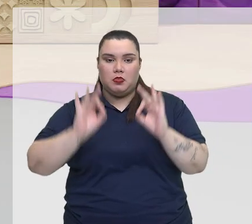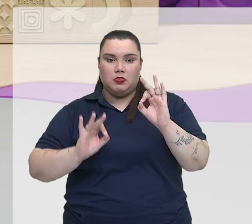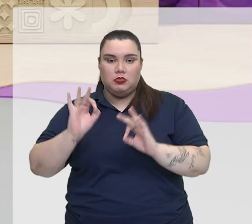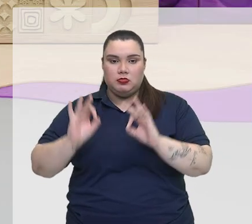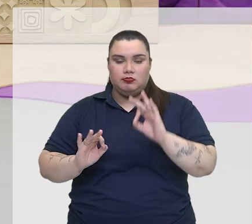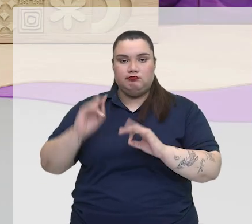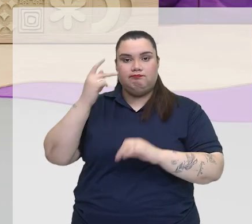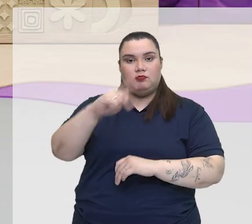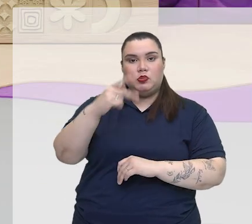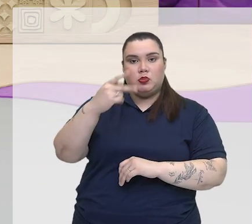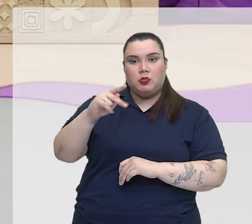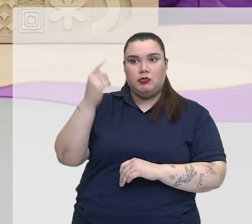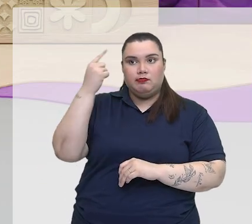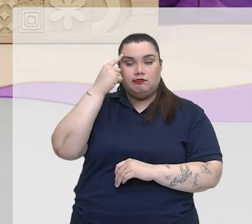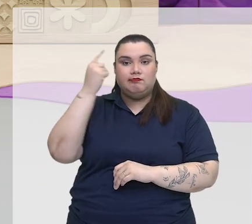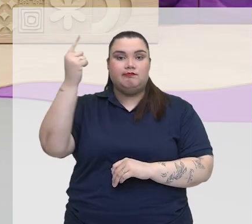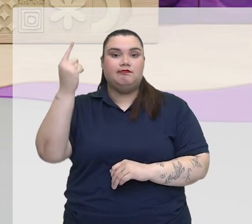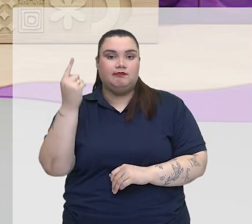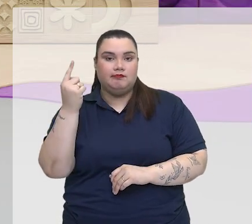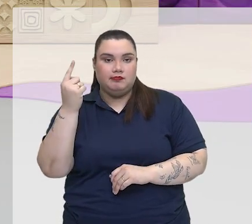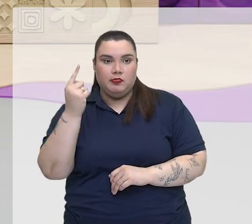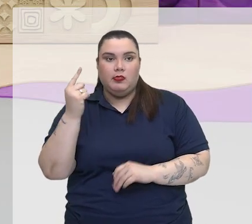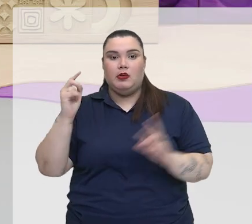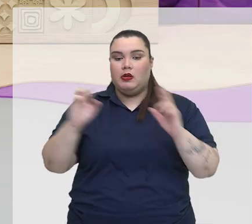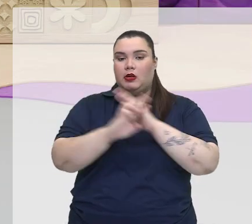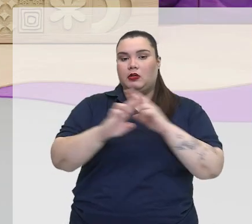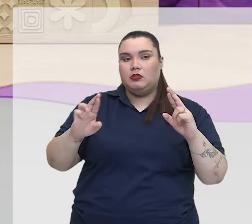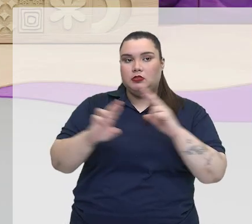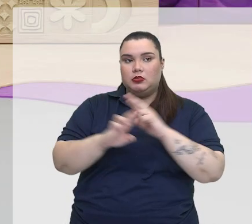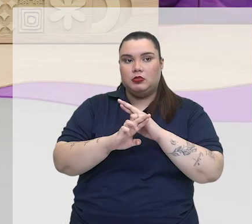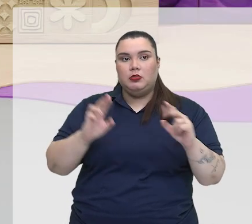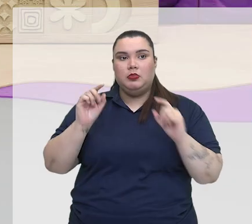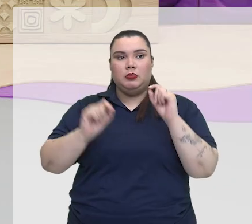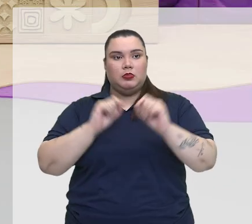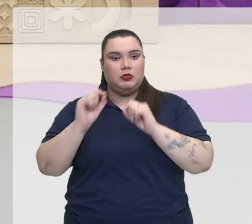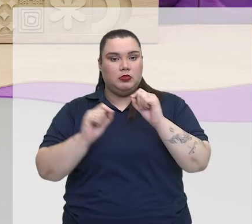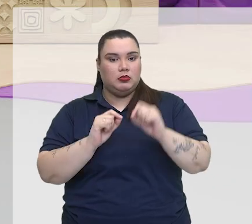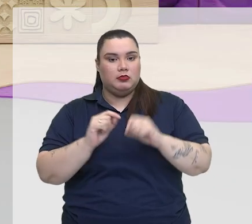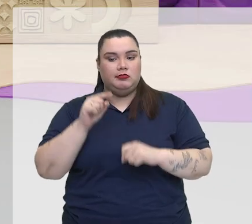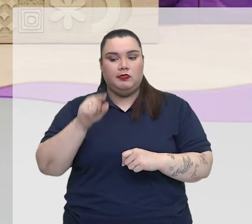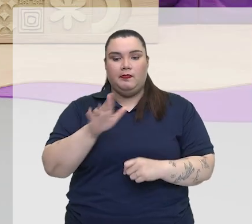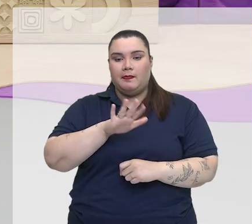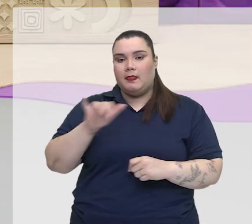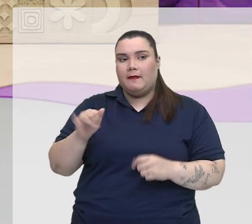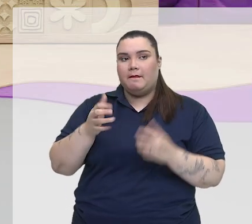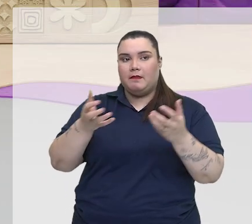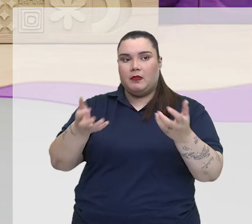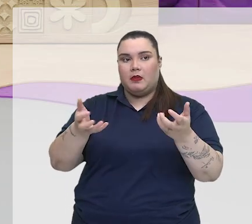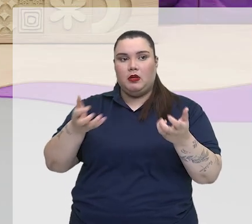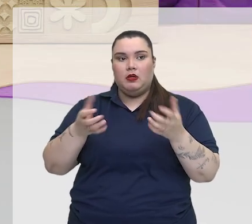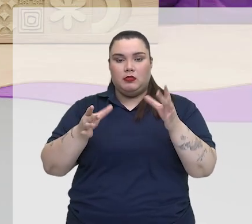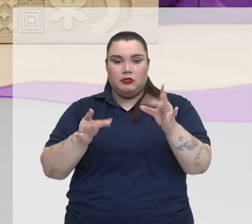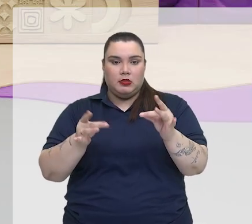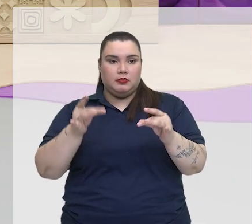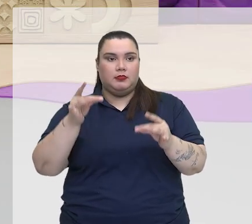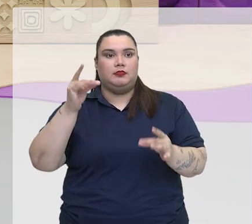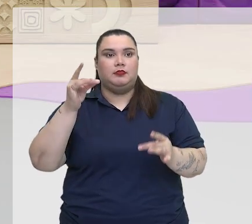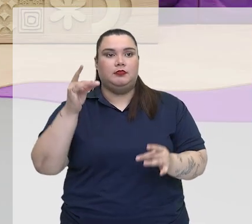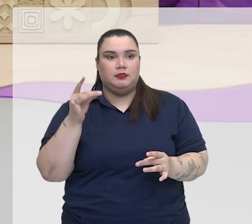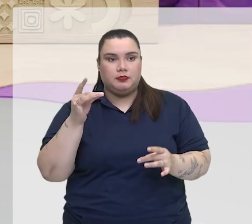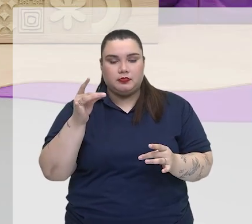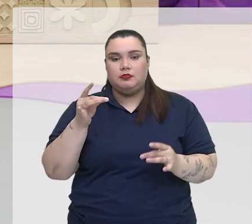organizar as tuas ideias com relação àquilo que você vai querer